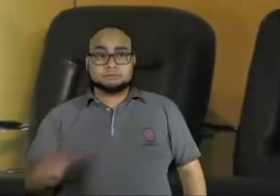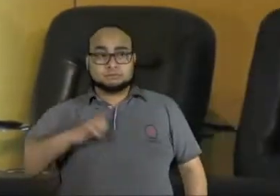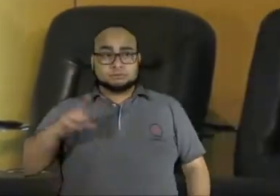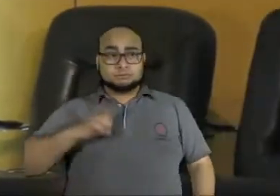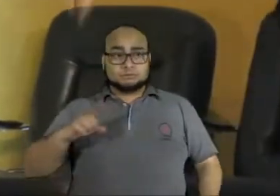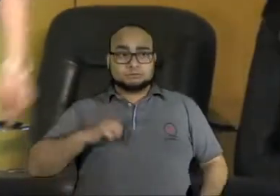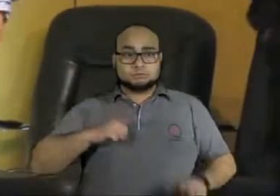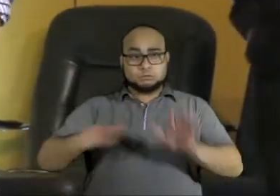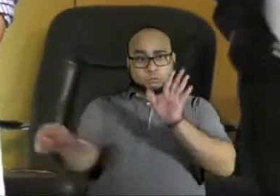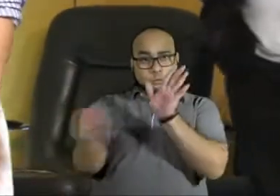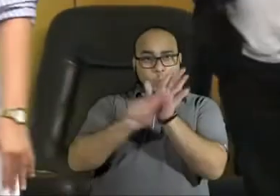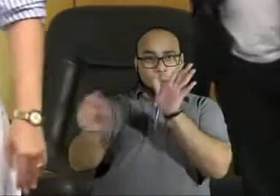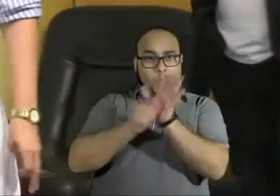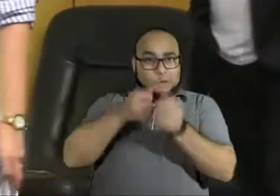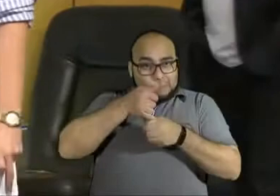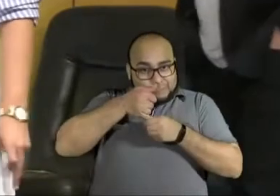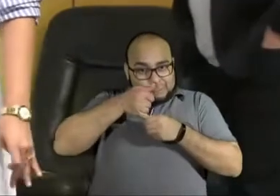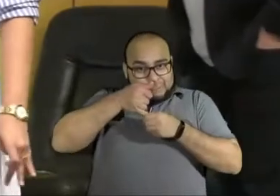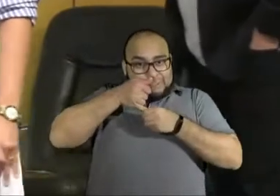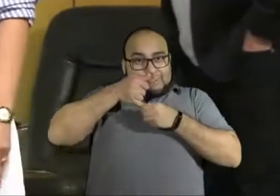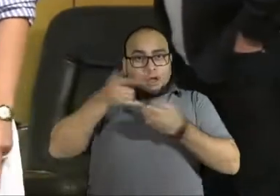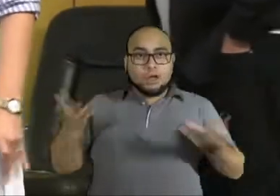ponto de encontro aqui.